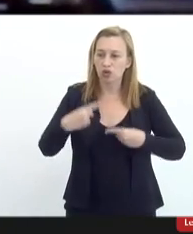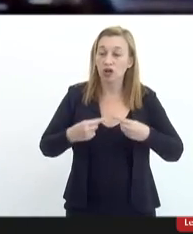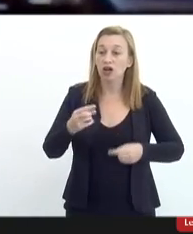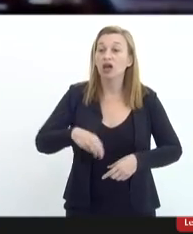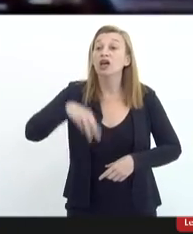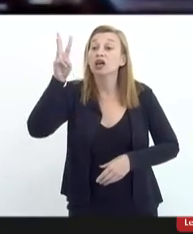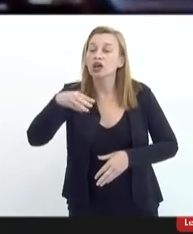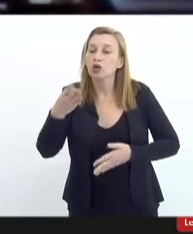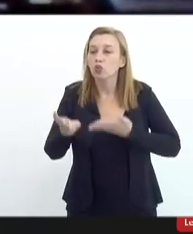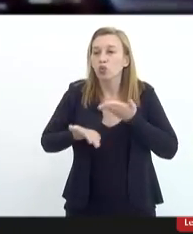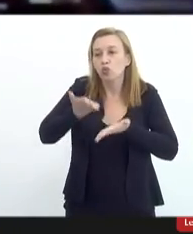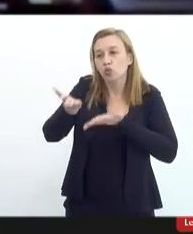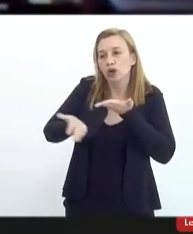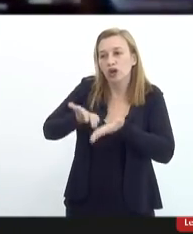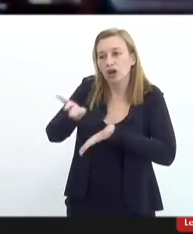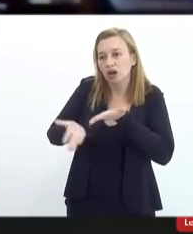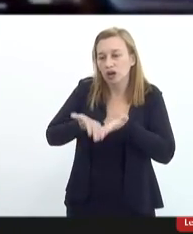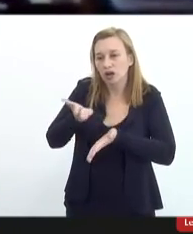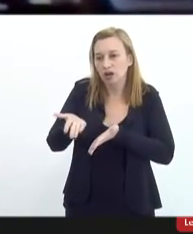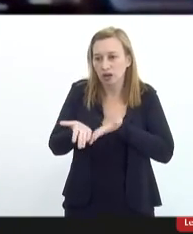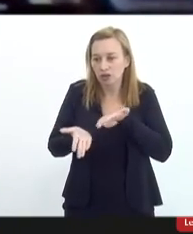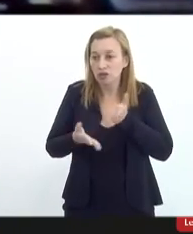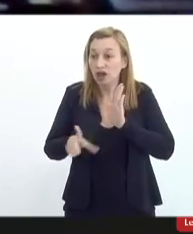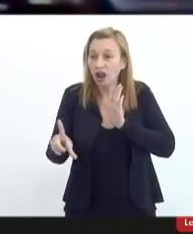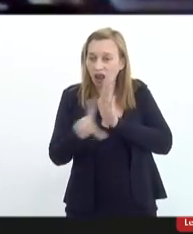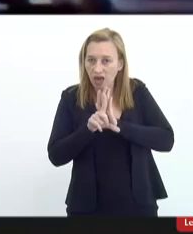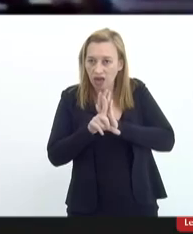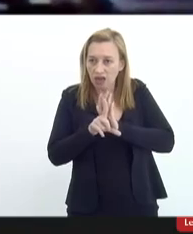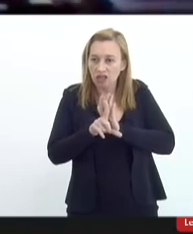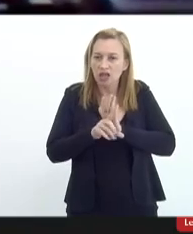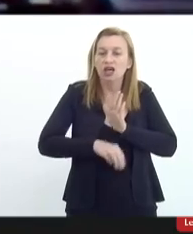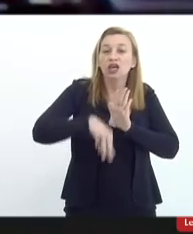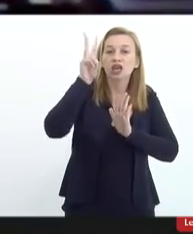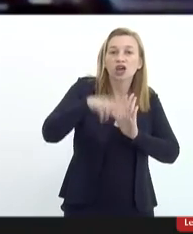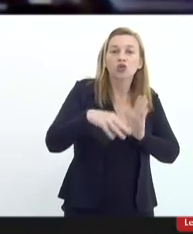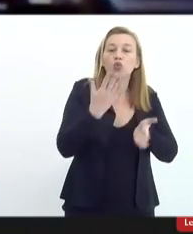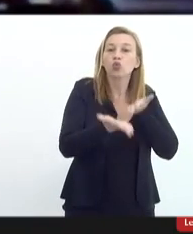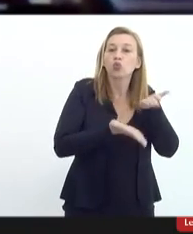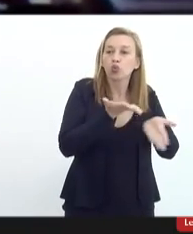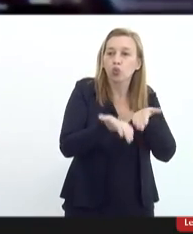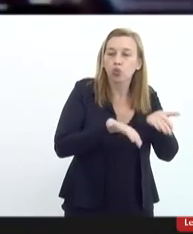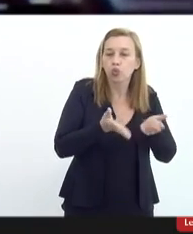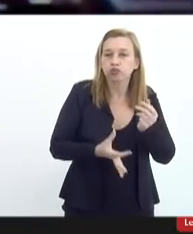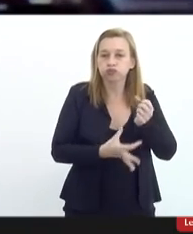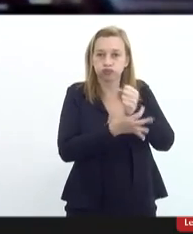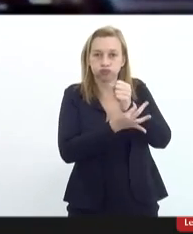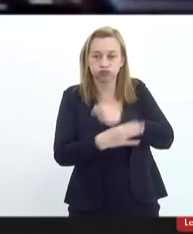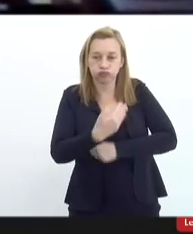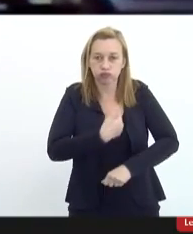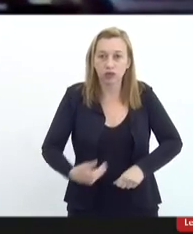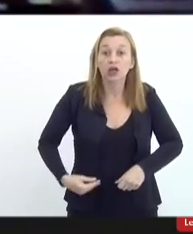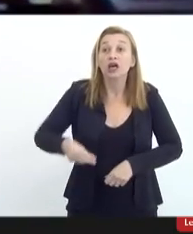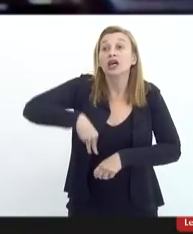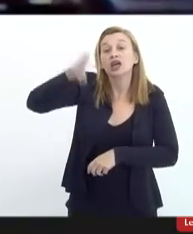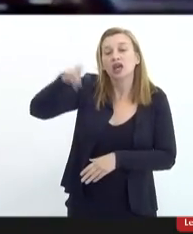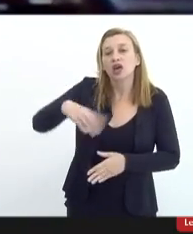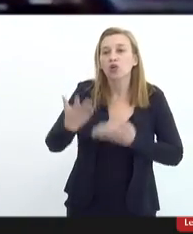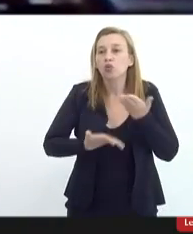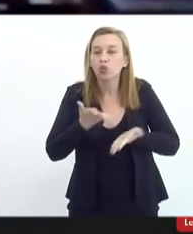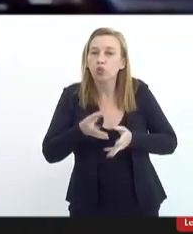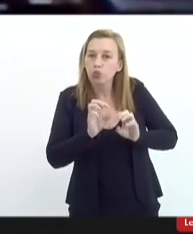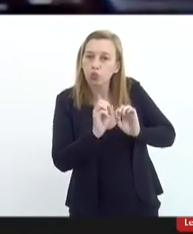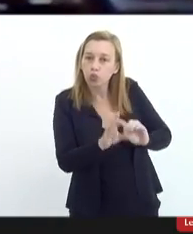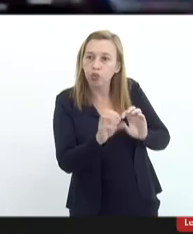cuida da legislação, quem cuida da segurança pública, quem cuida da